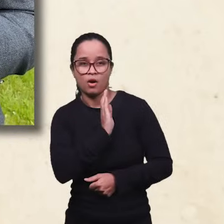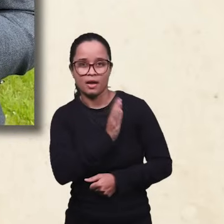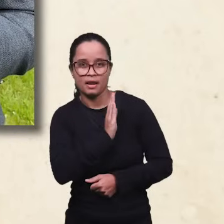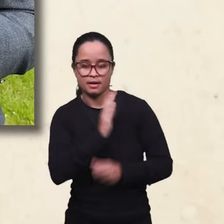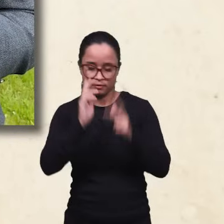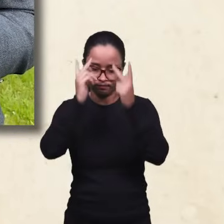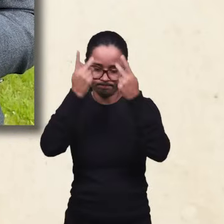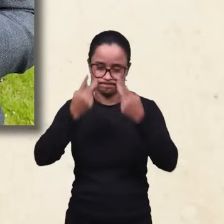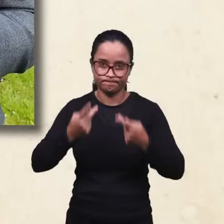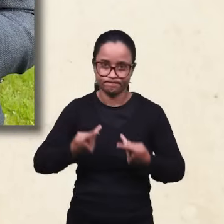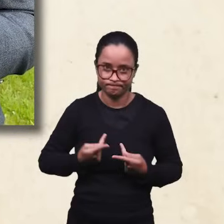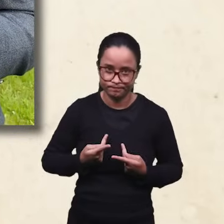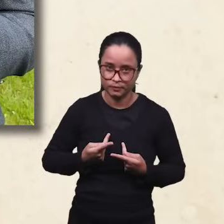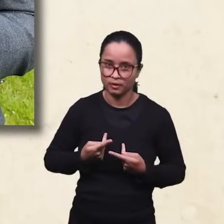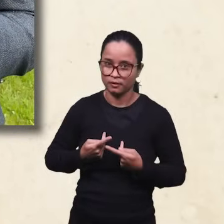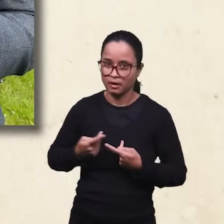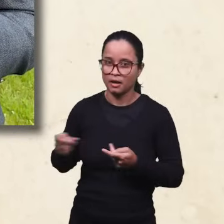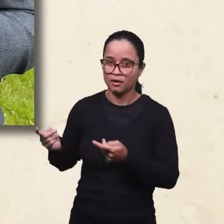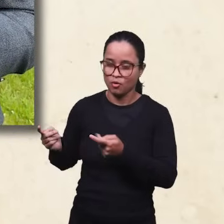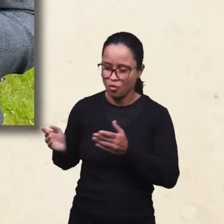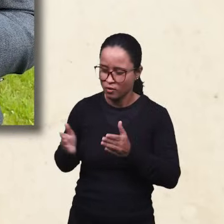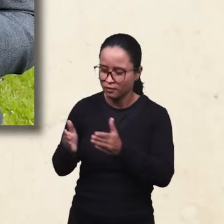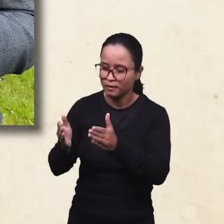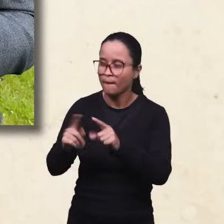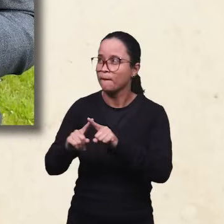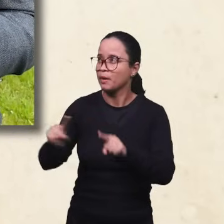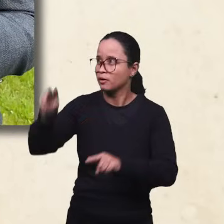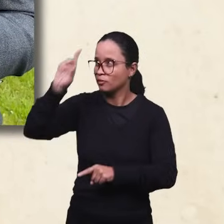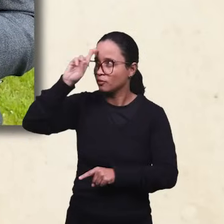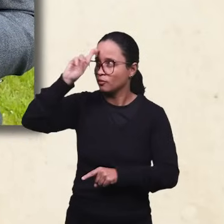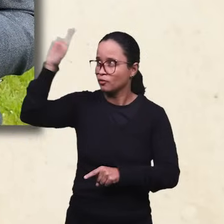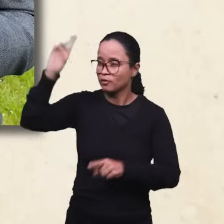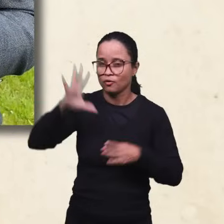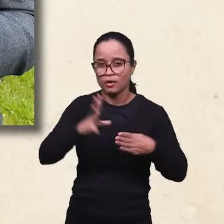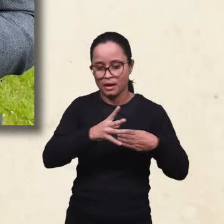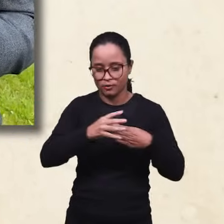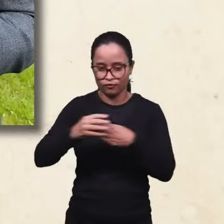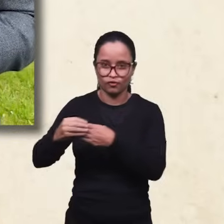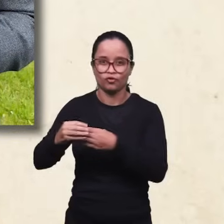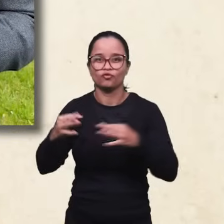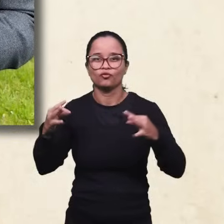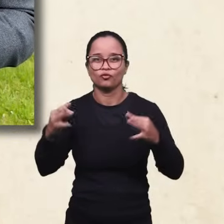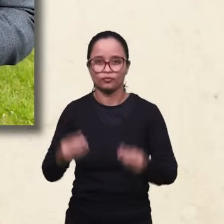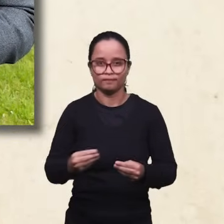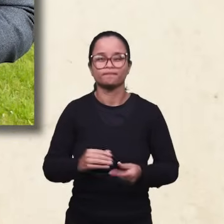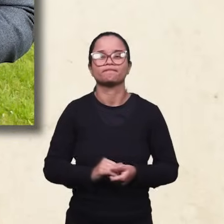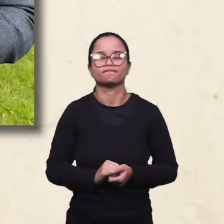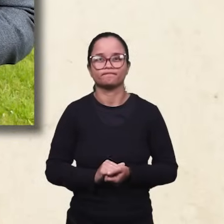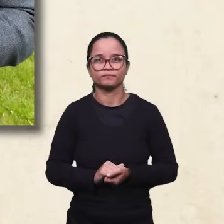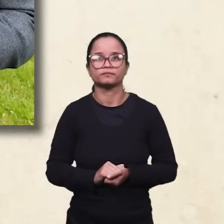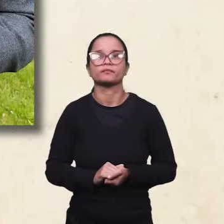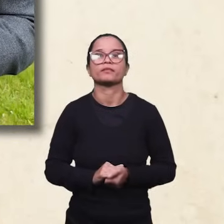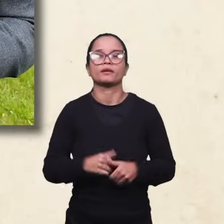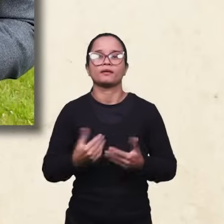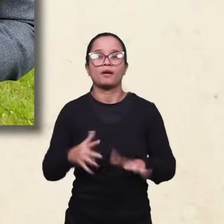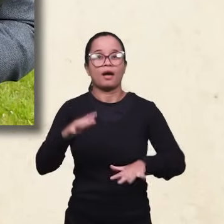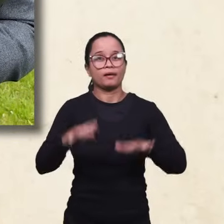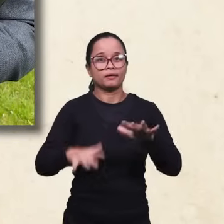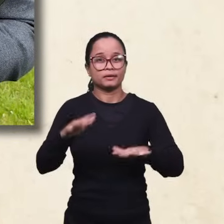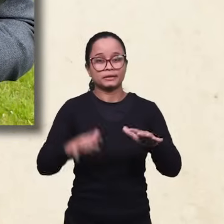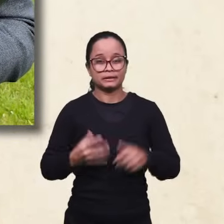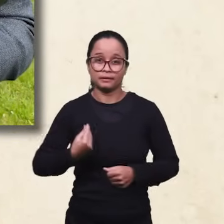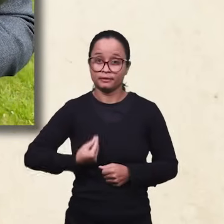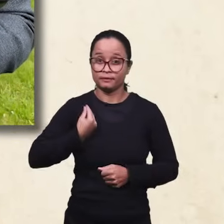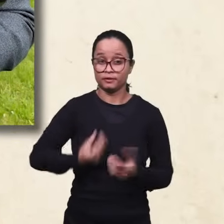do homem considera o seu caminho, mas o Senhor lhe dirige os passos. Muitas